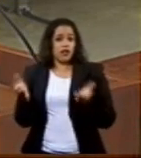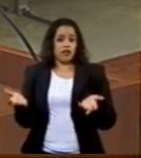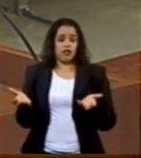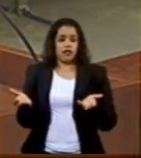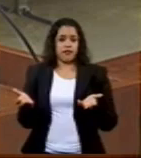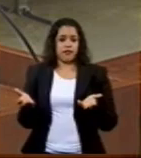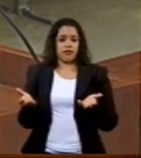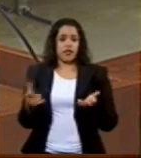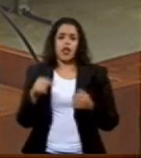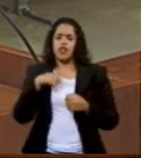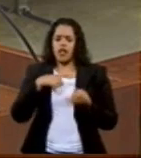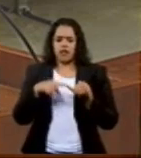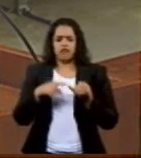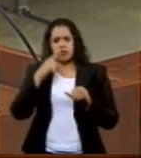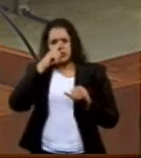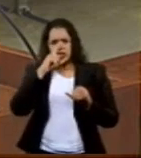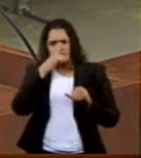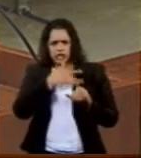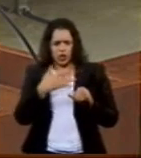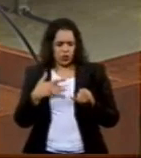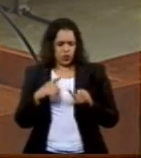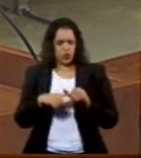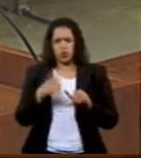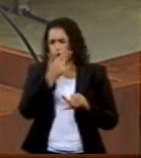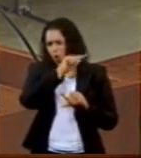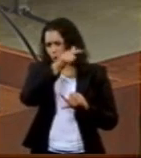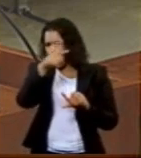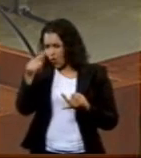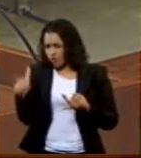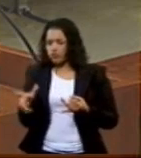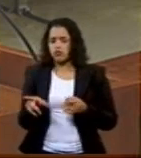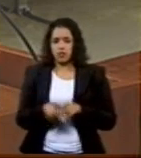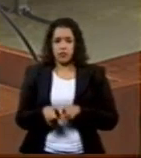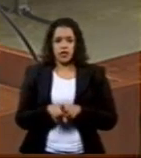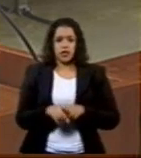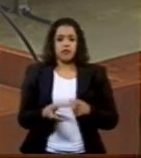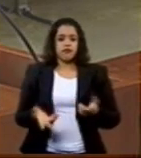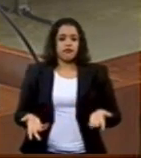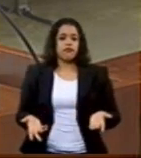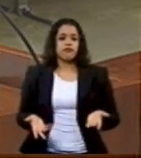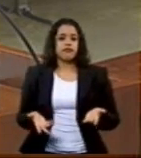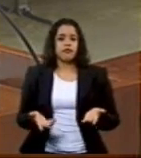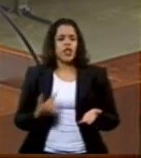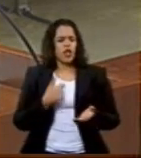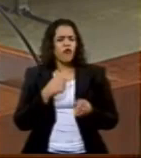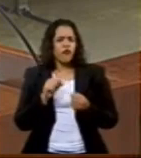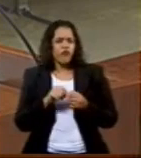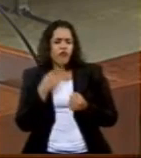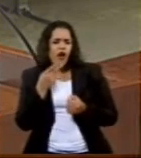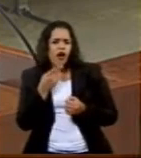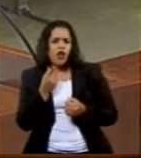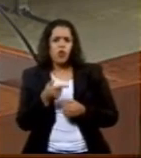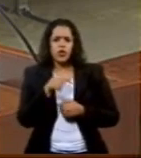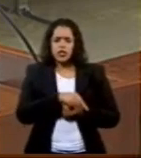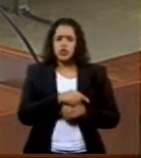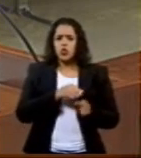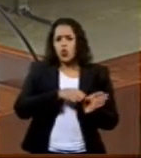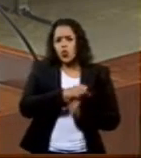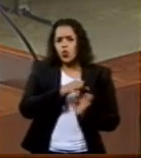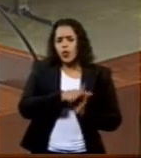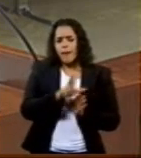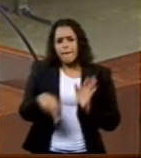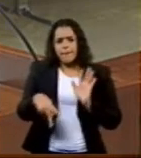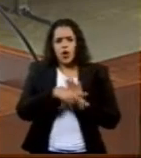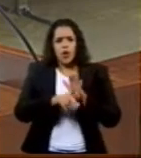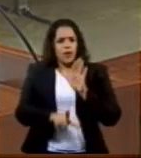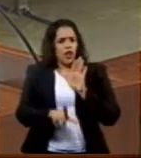de insalubridade, hiperculosidade e outros que porventura venham a existir. Faço isso orientado e voltado na